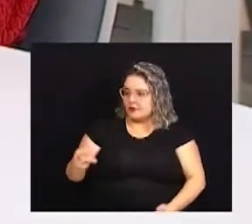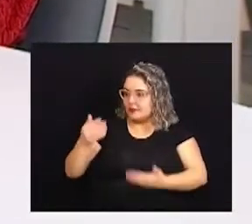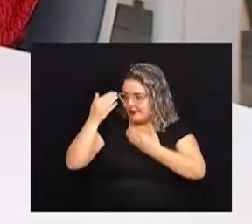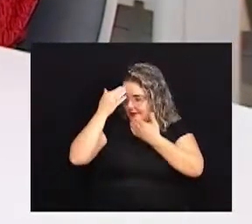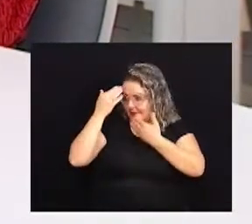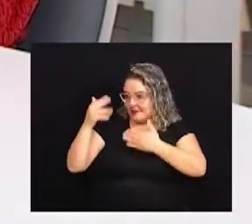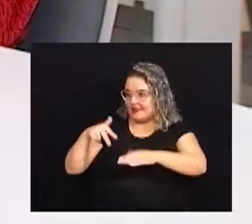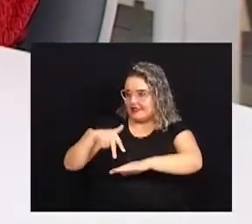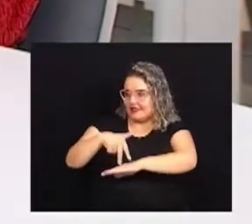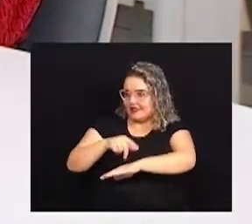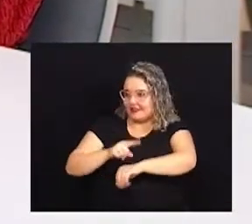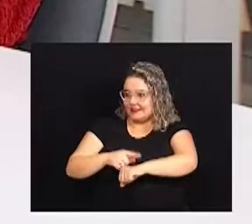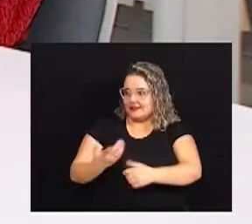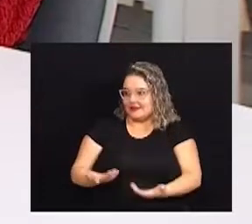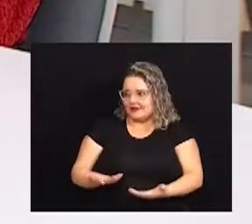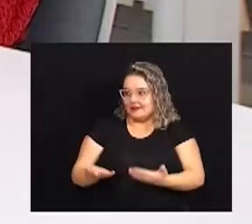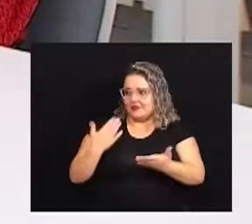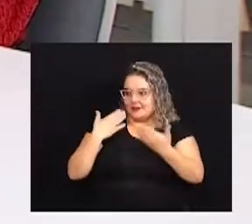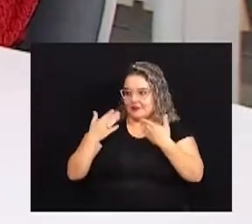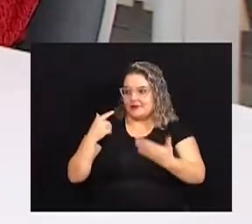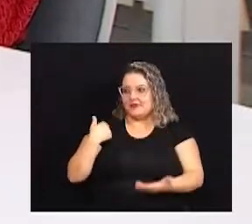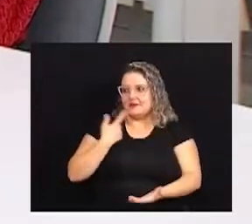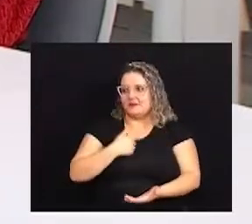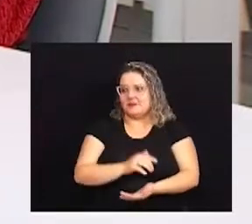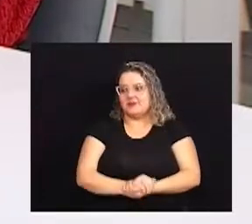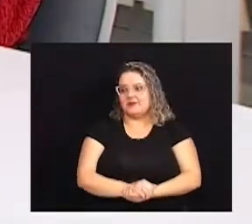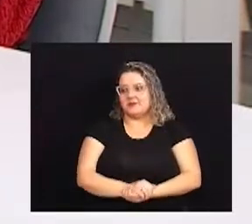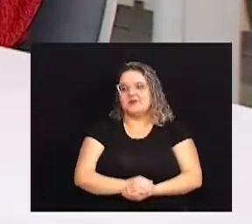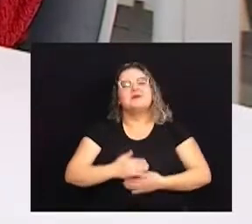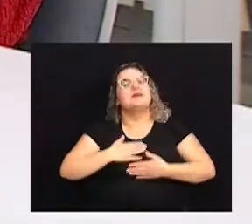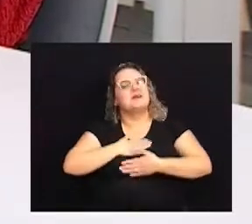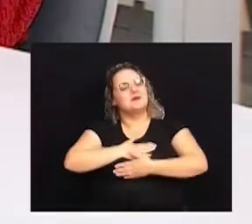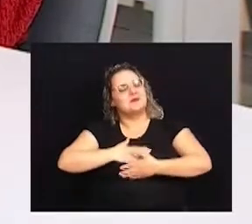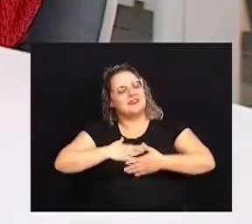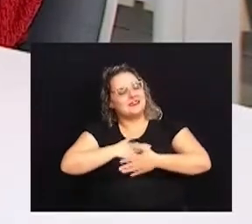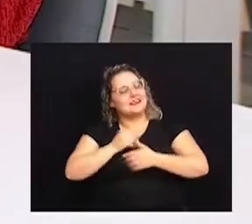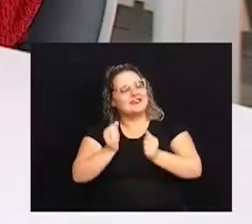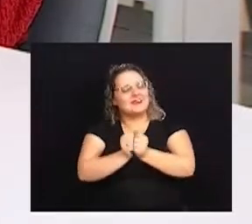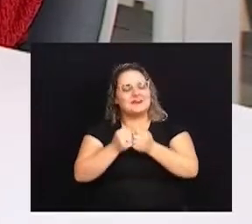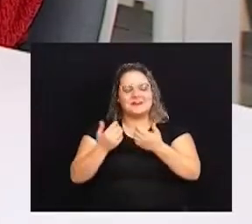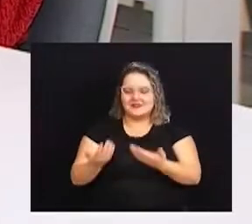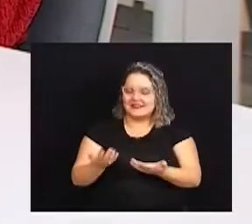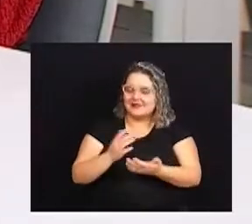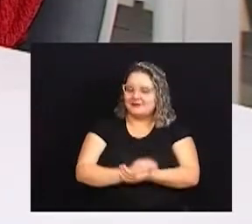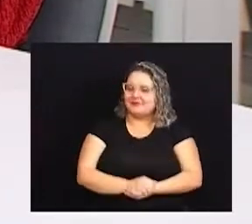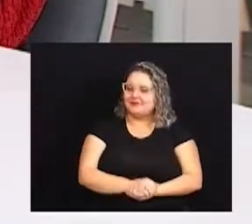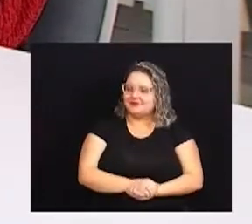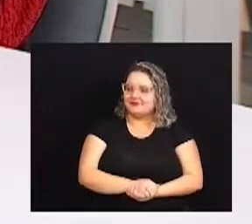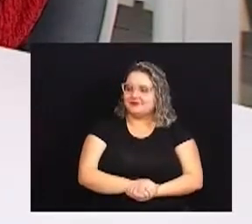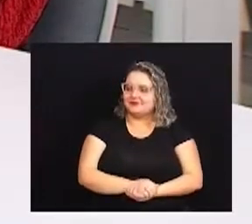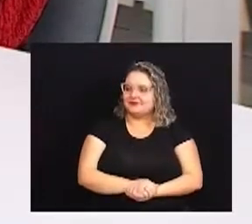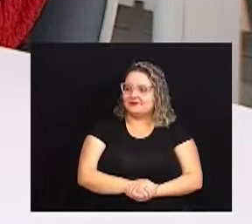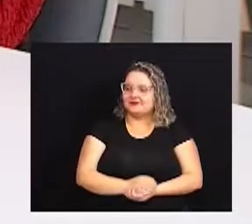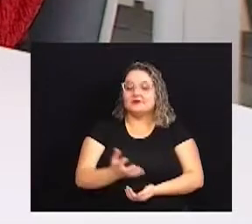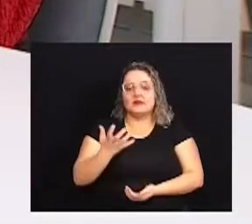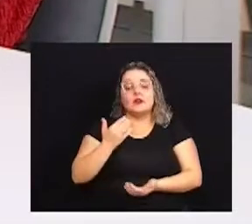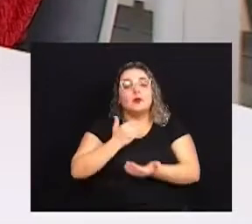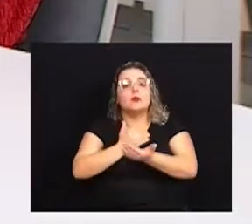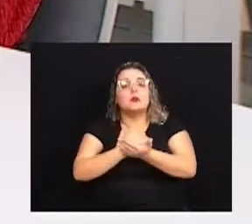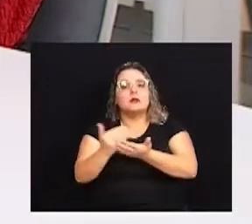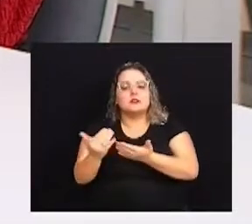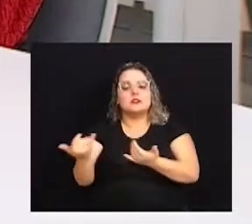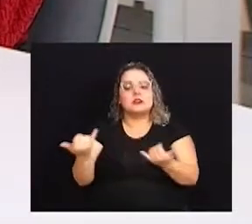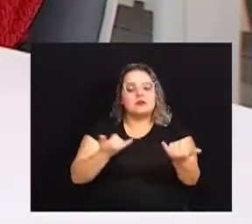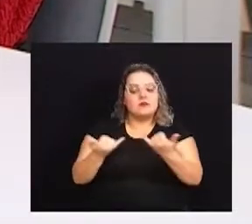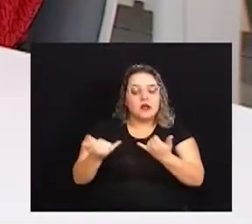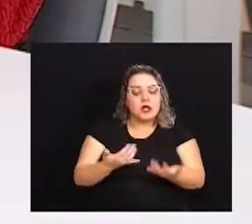Professor, obrigada pelo seu tempo, que você tirou esse tempinho para conversar com a gente. É um grande prazer estar aqui com você. Eu queria começar